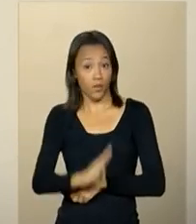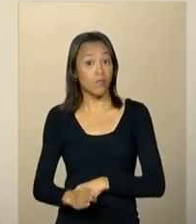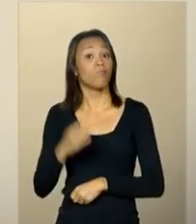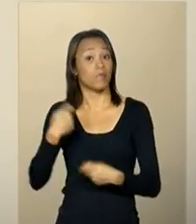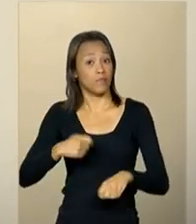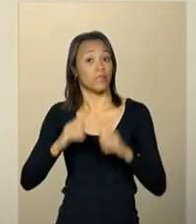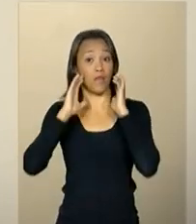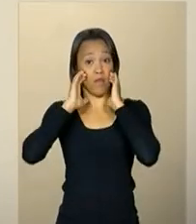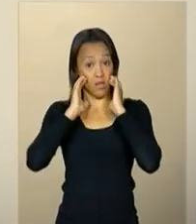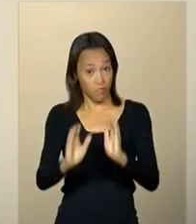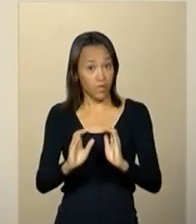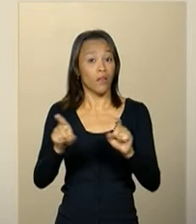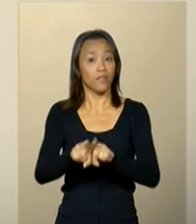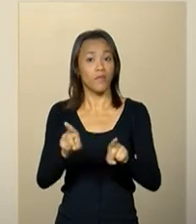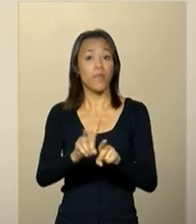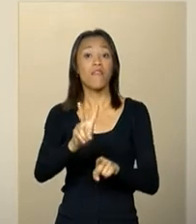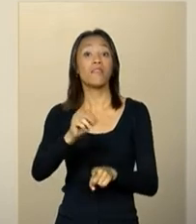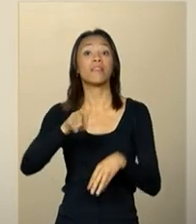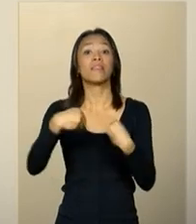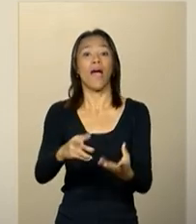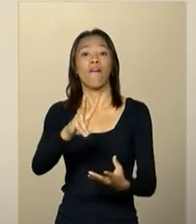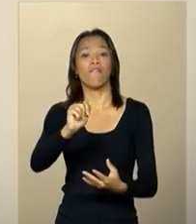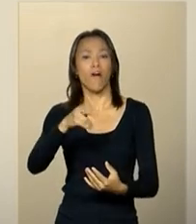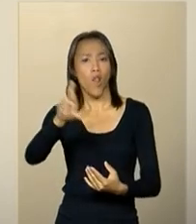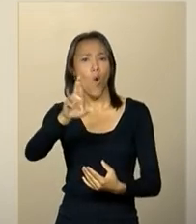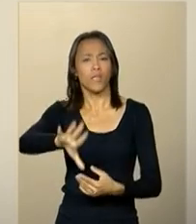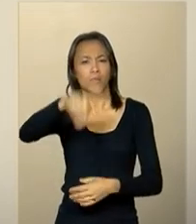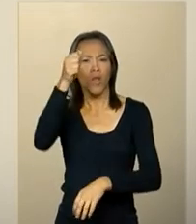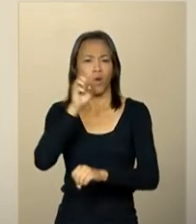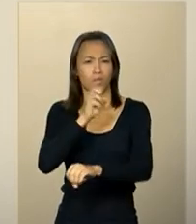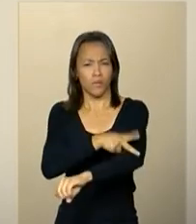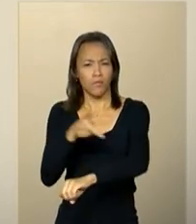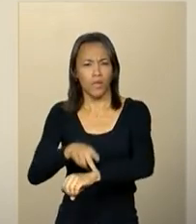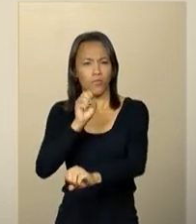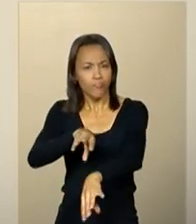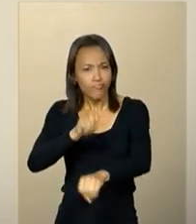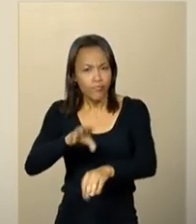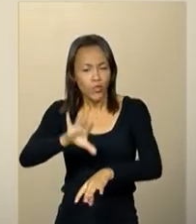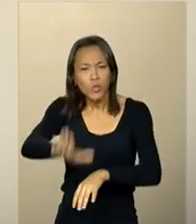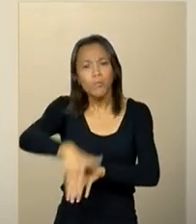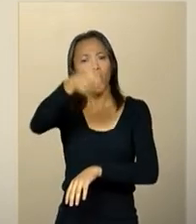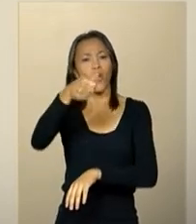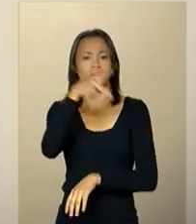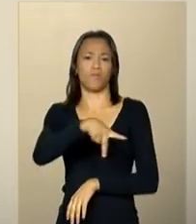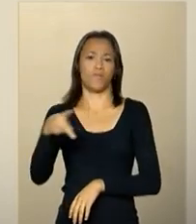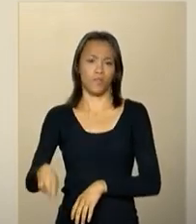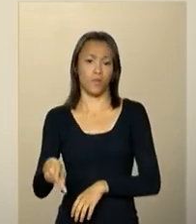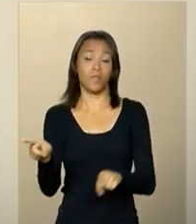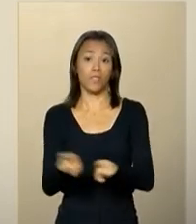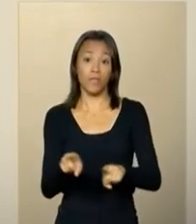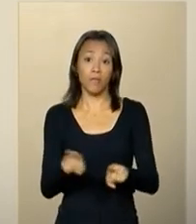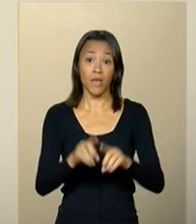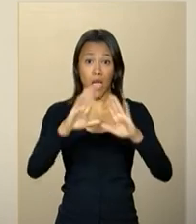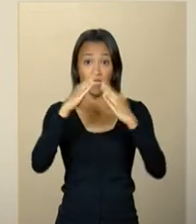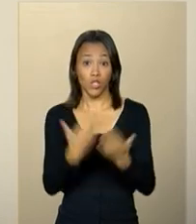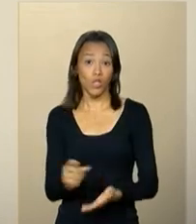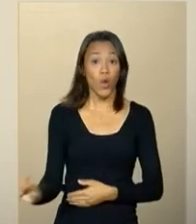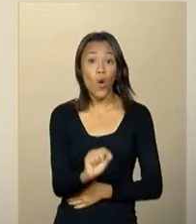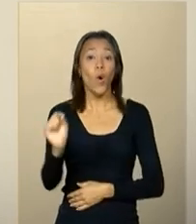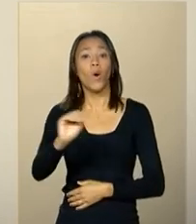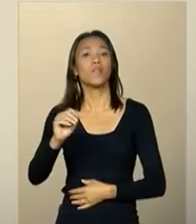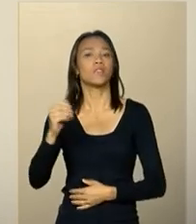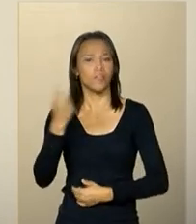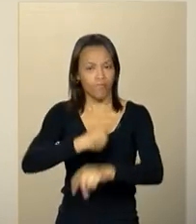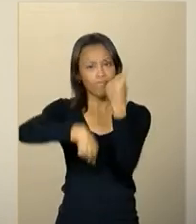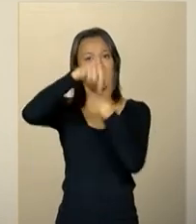reconhecer e valorizar as melhores práticas educacionais os melhores professores e as escolas mais